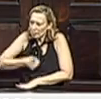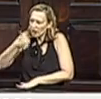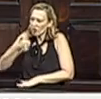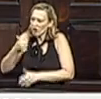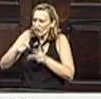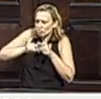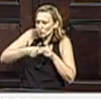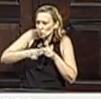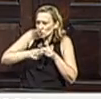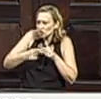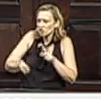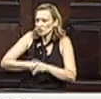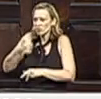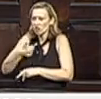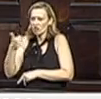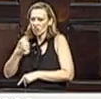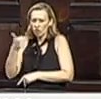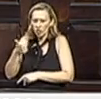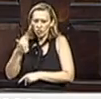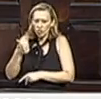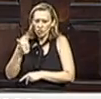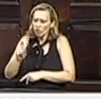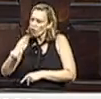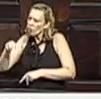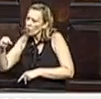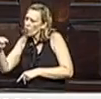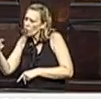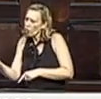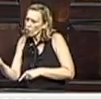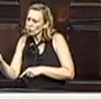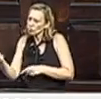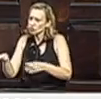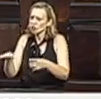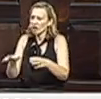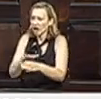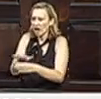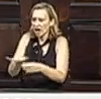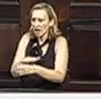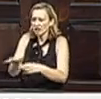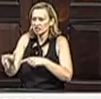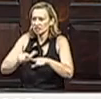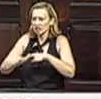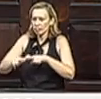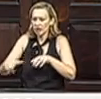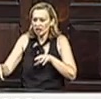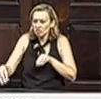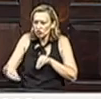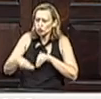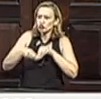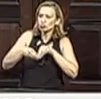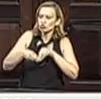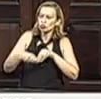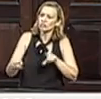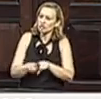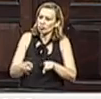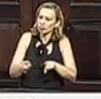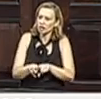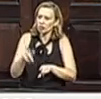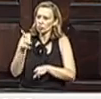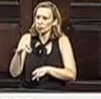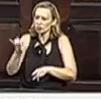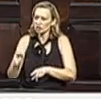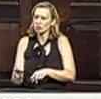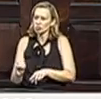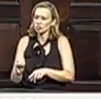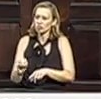consiga reajuste melhor, outras categorias entrem na lei do piso salarial e a gente